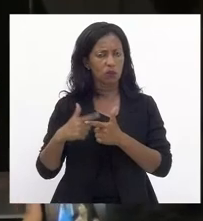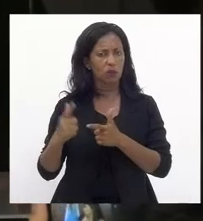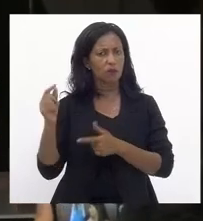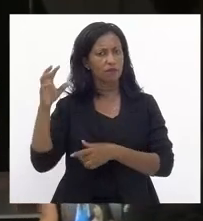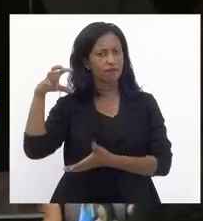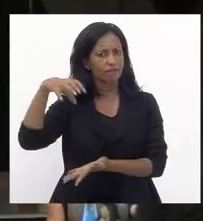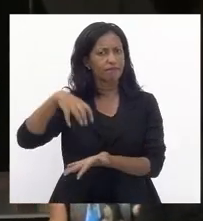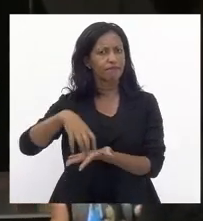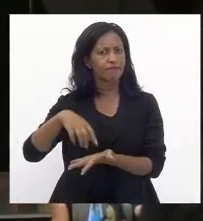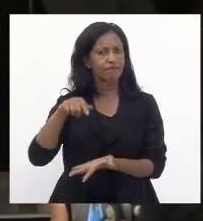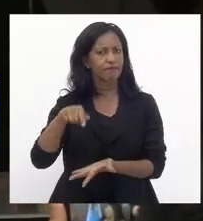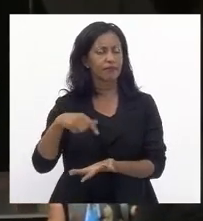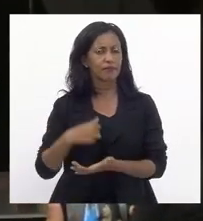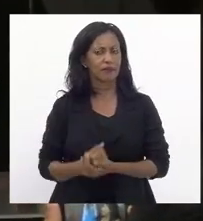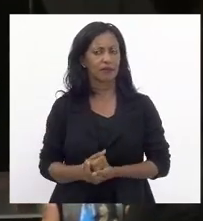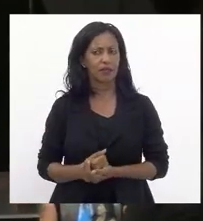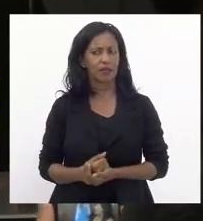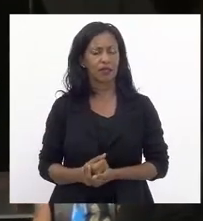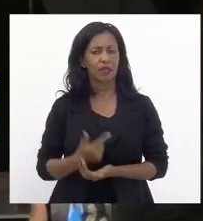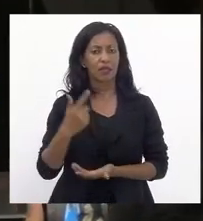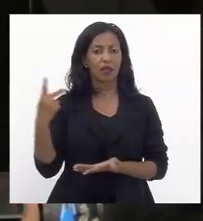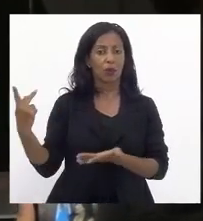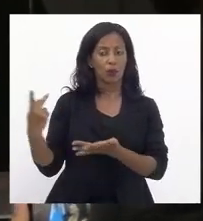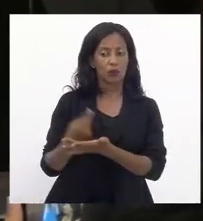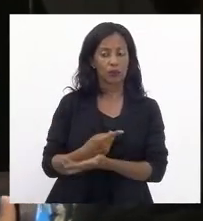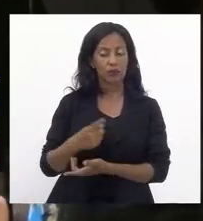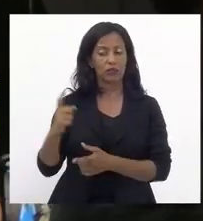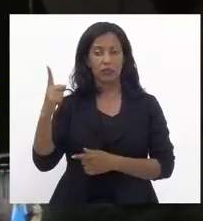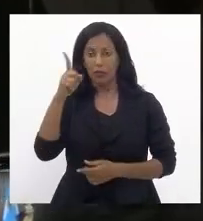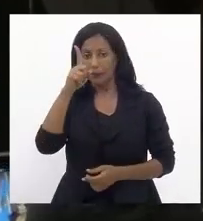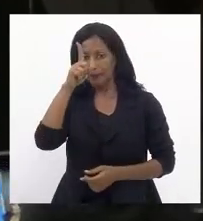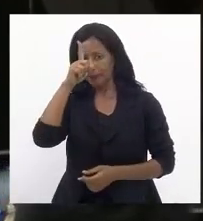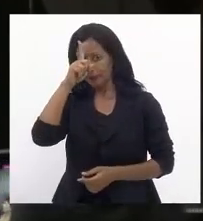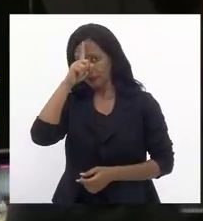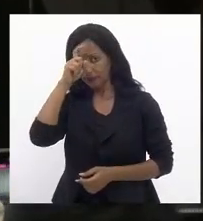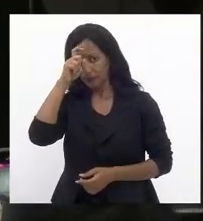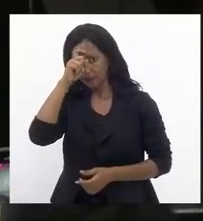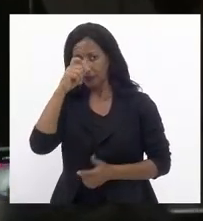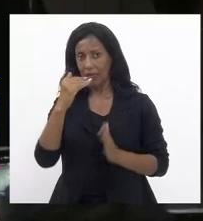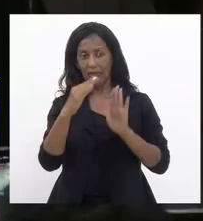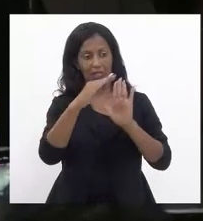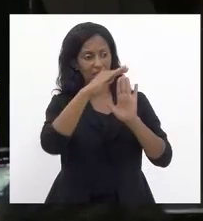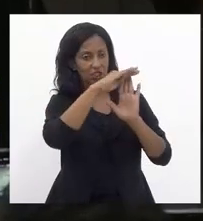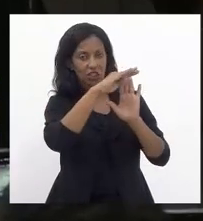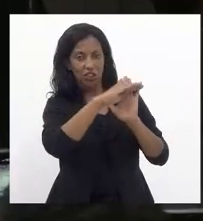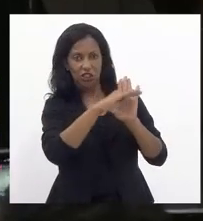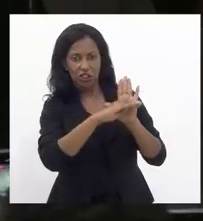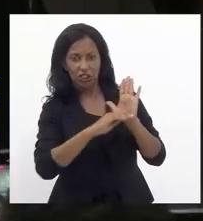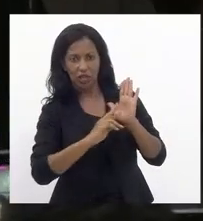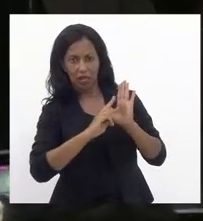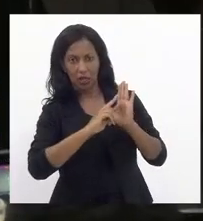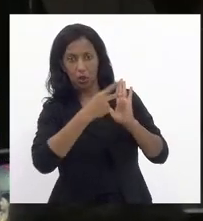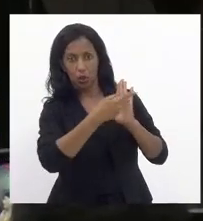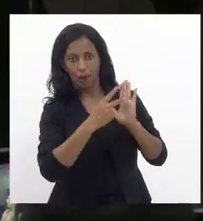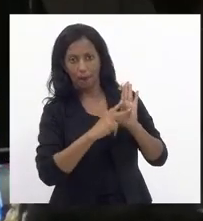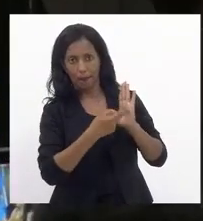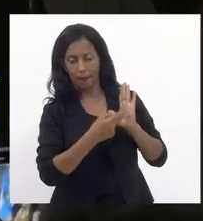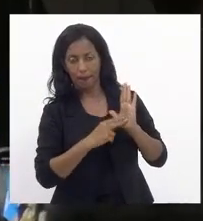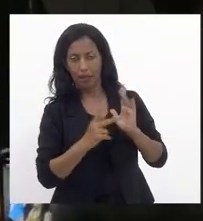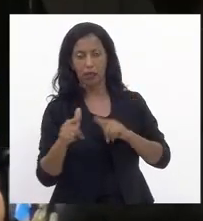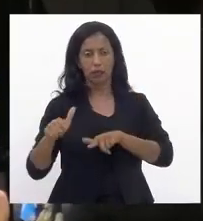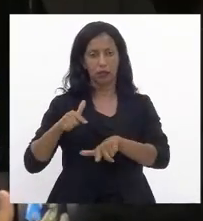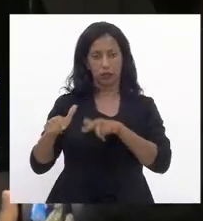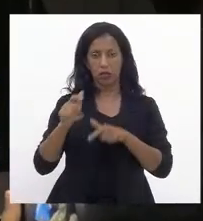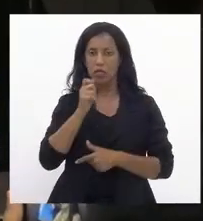UPA, que ocorria que os médicos, eles estavam em escalas duplicadas, por exemplo,